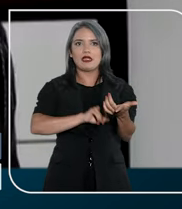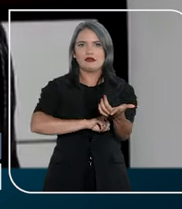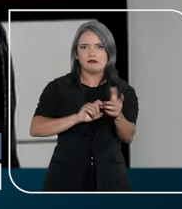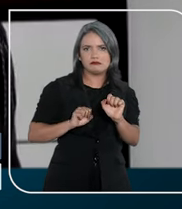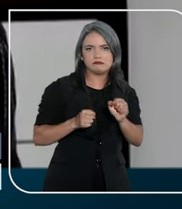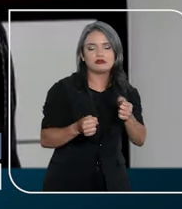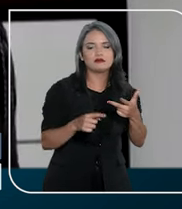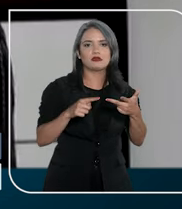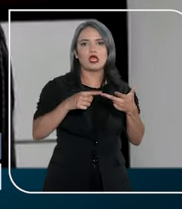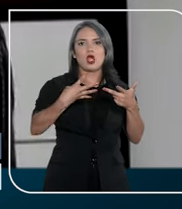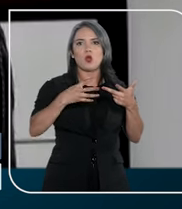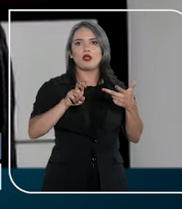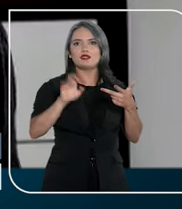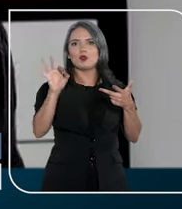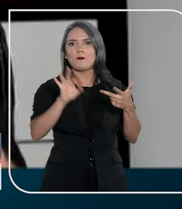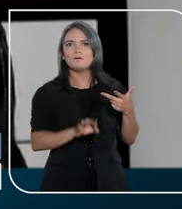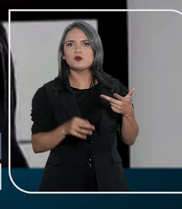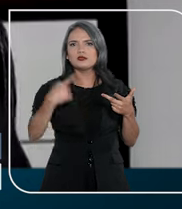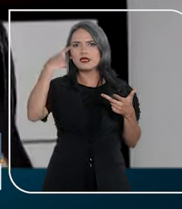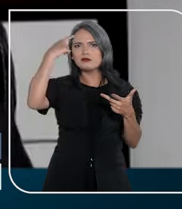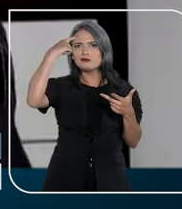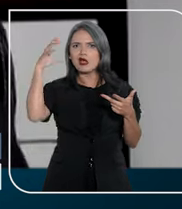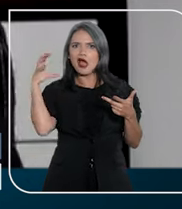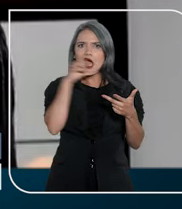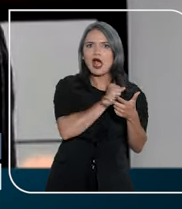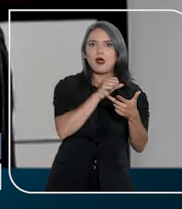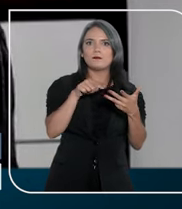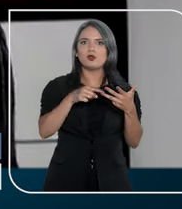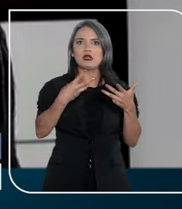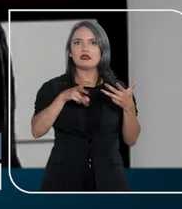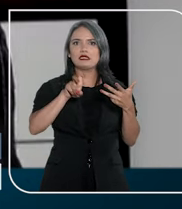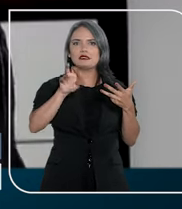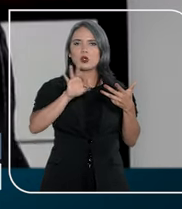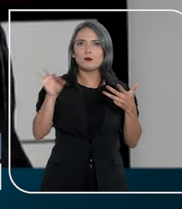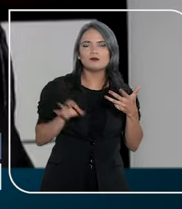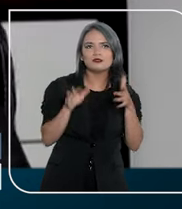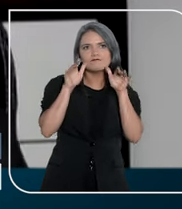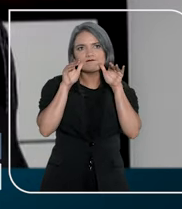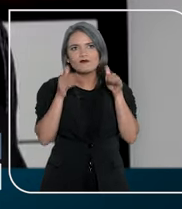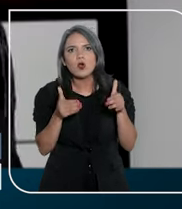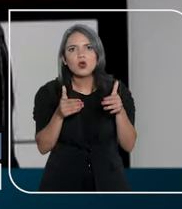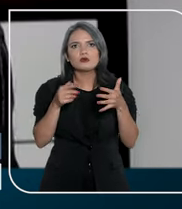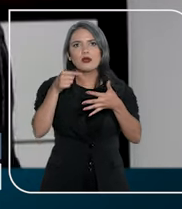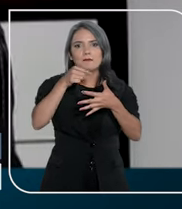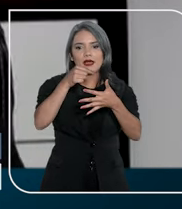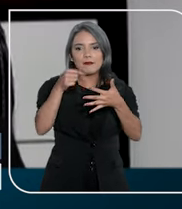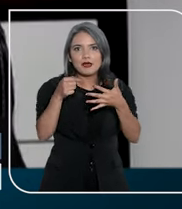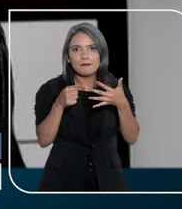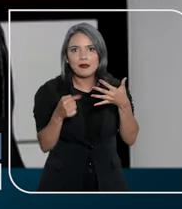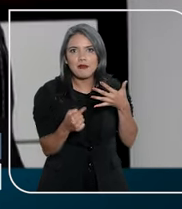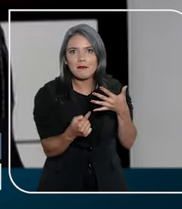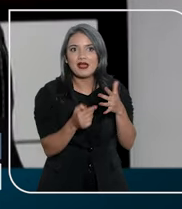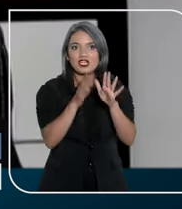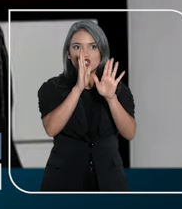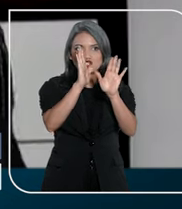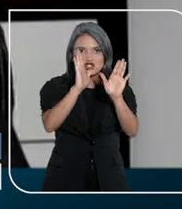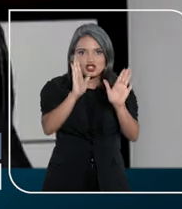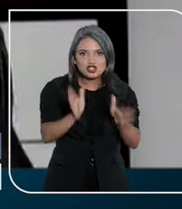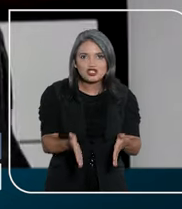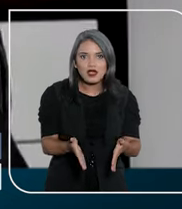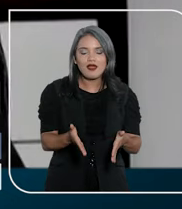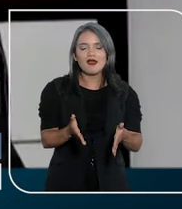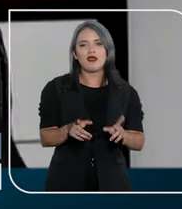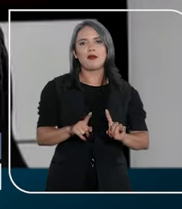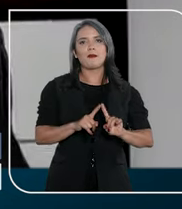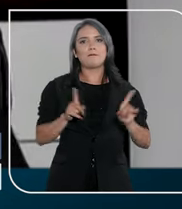45% de raciocínio lógico, 35% de concentração. Quando eu coloco o indivíduo numa caixinha, eu